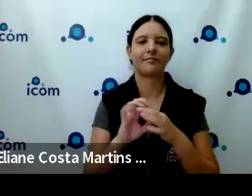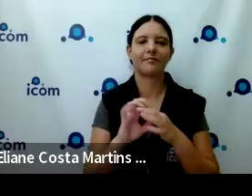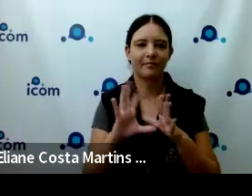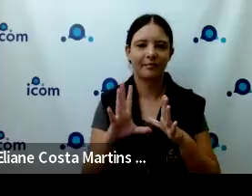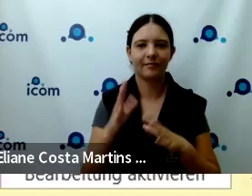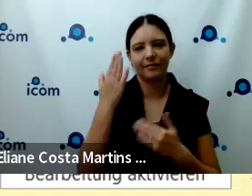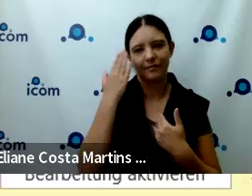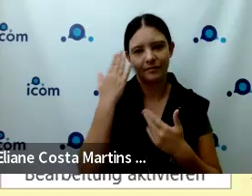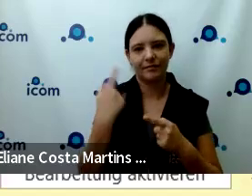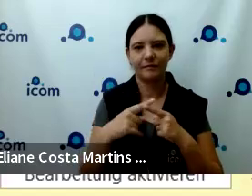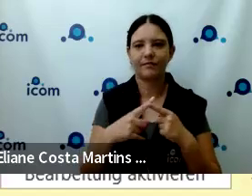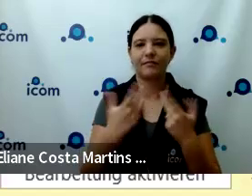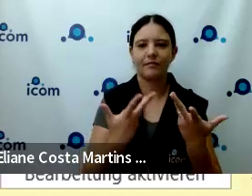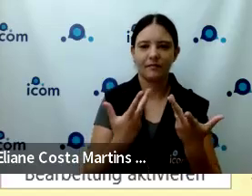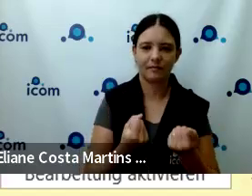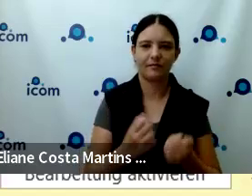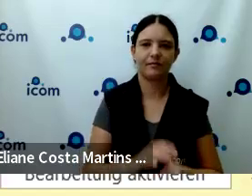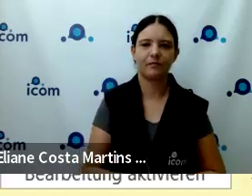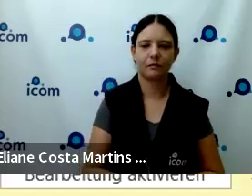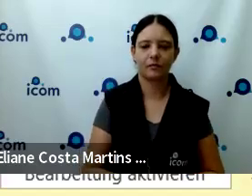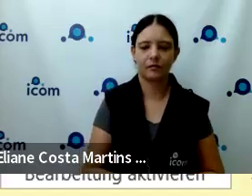nosso convite.